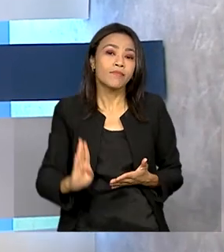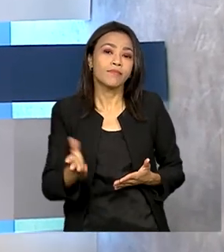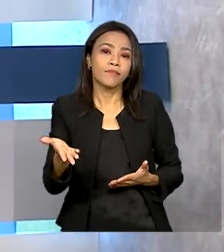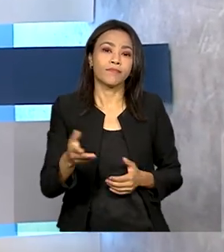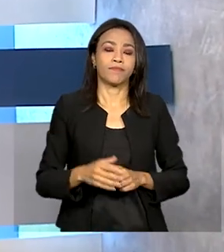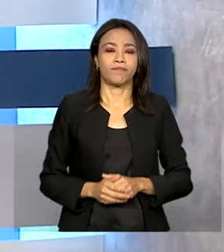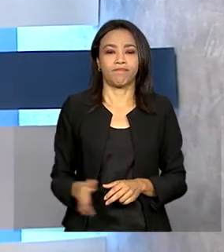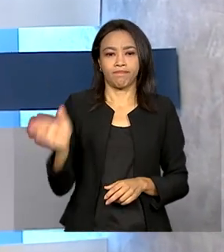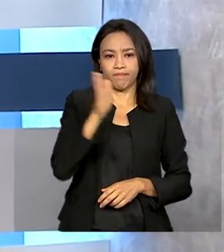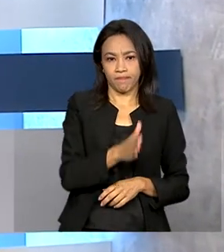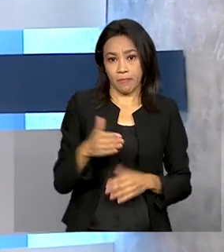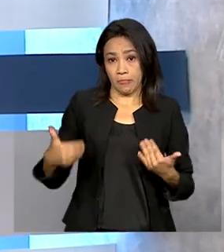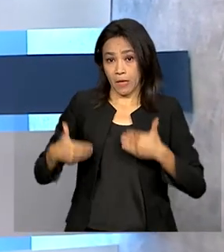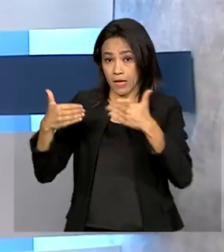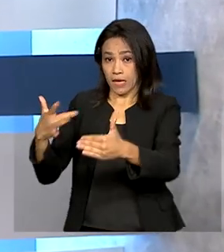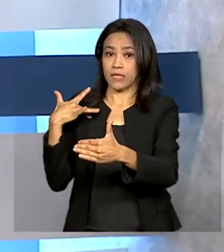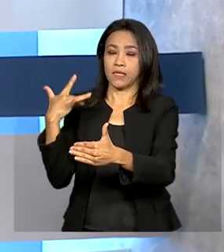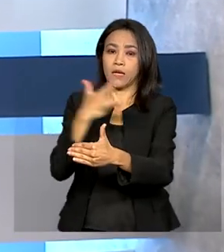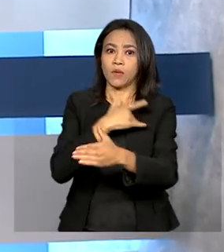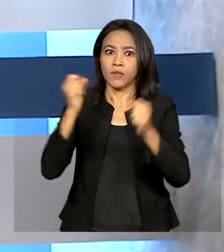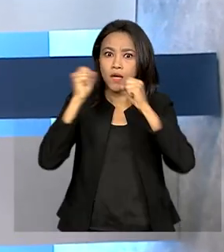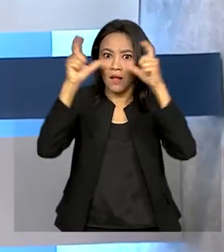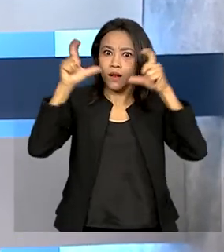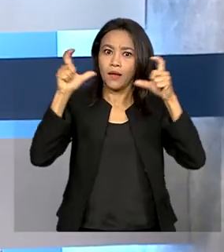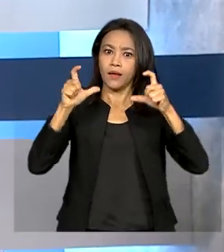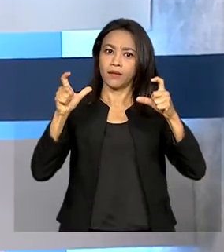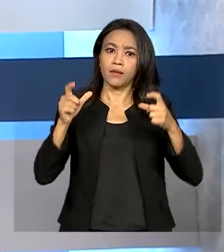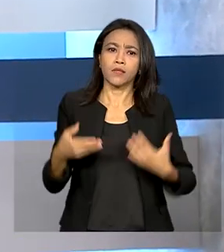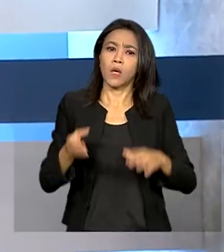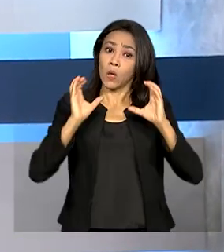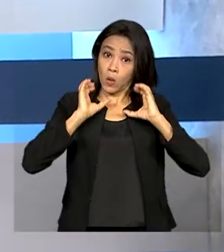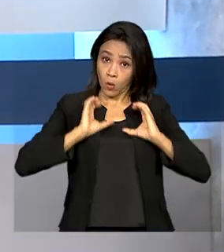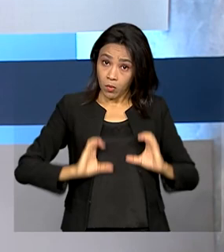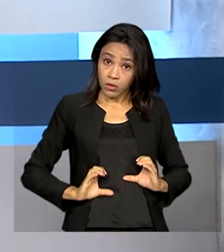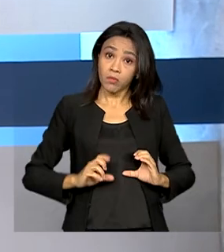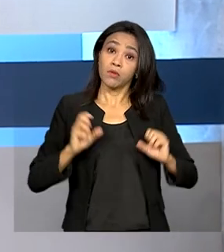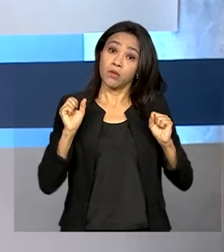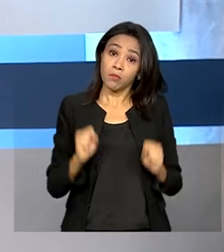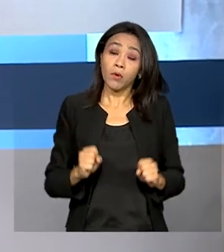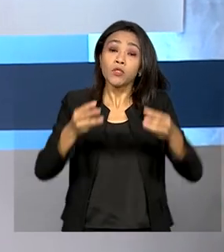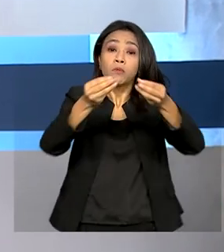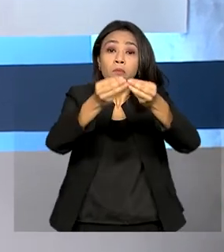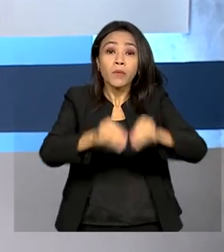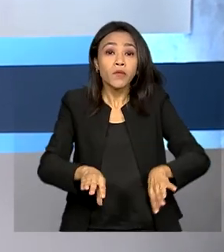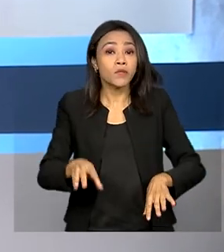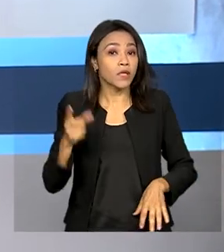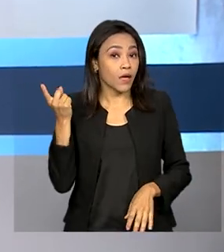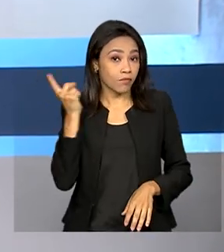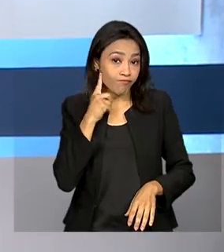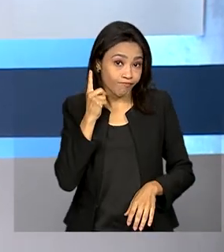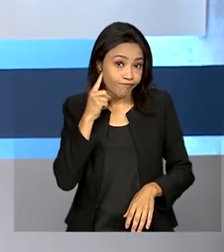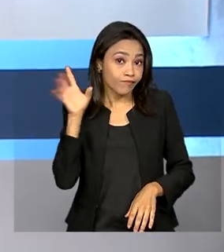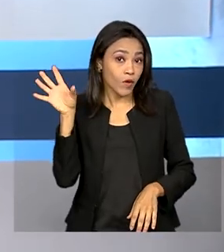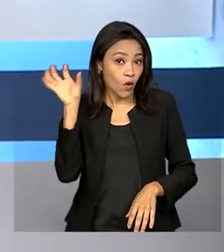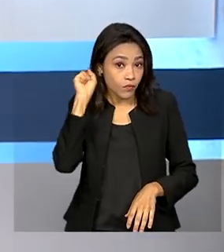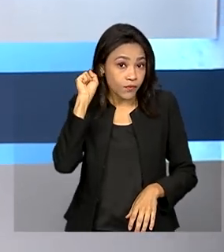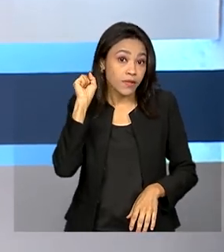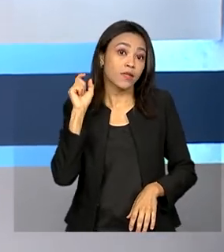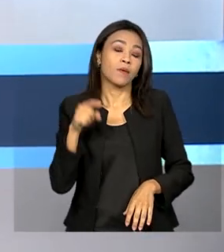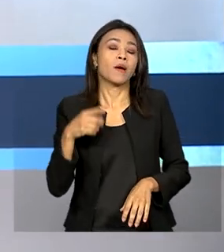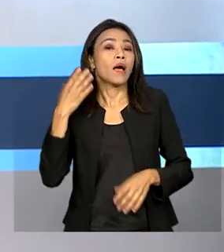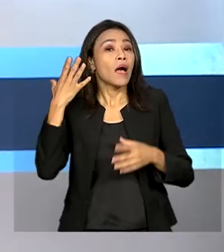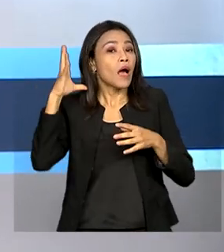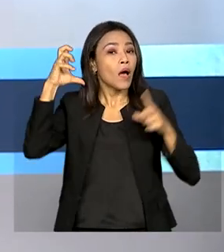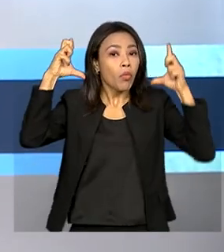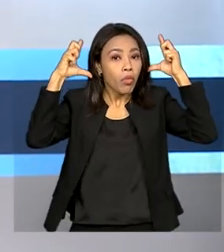O Ministério da Saúde alerta para atitudes que podem causar danos auditivos. Além da idade, a perda da audição